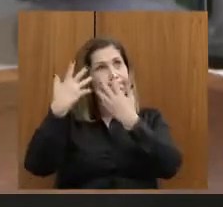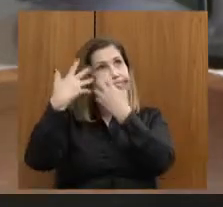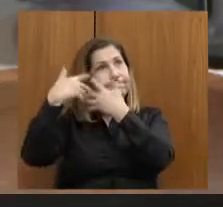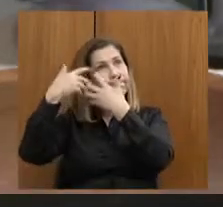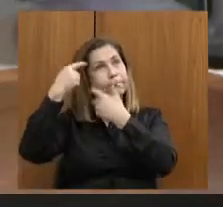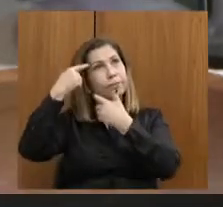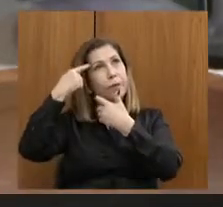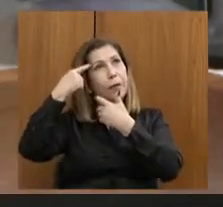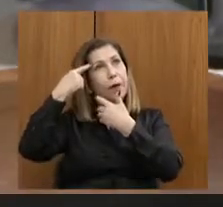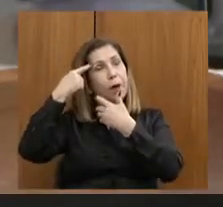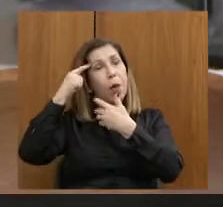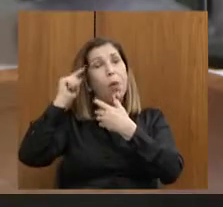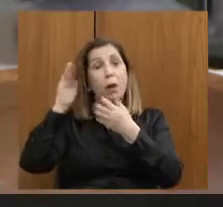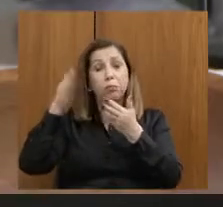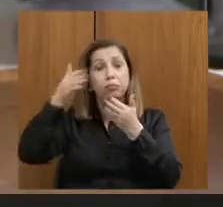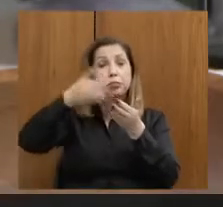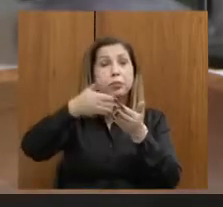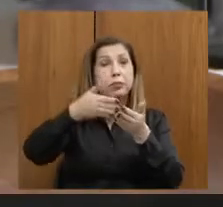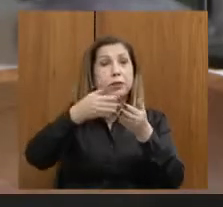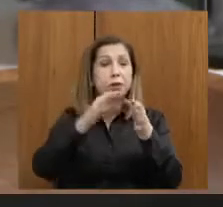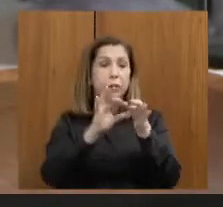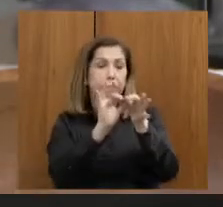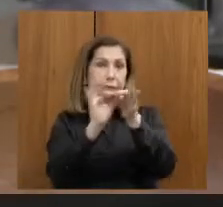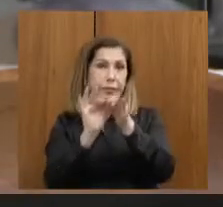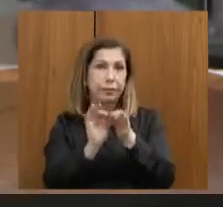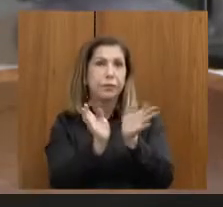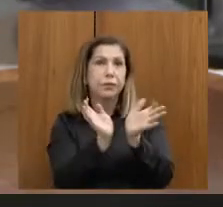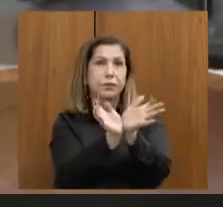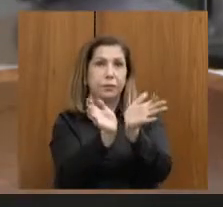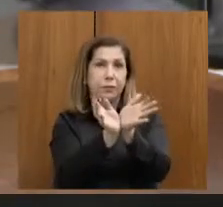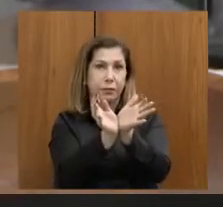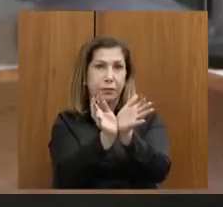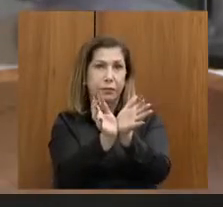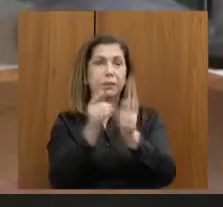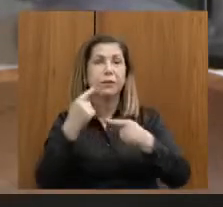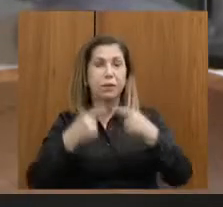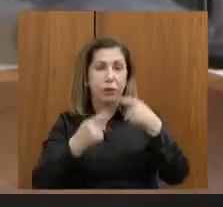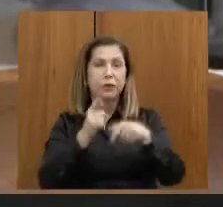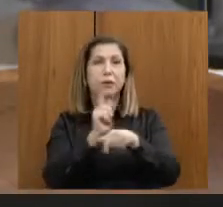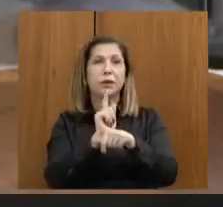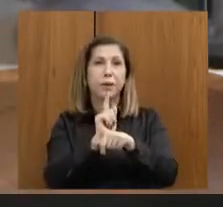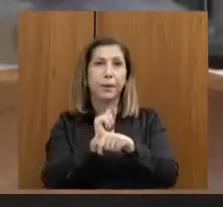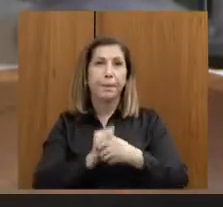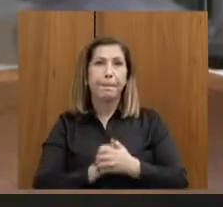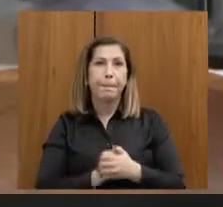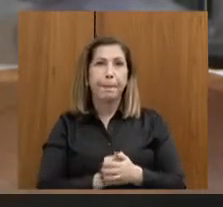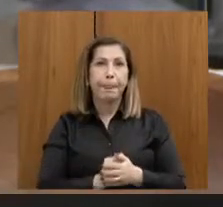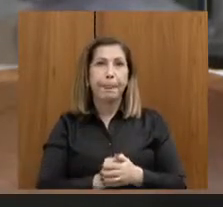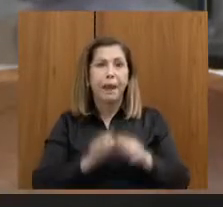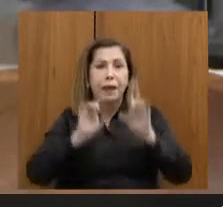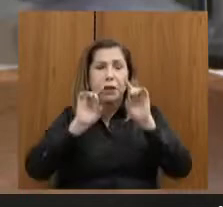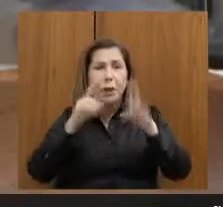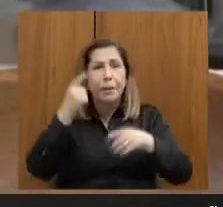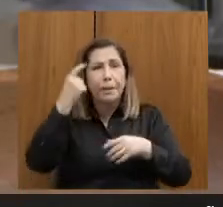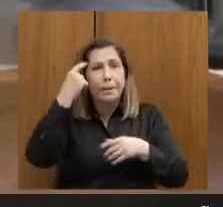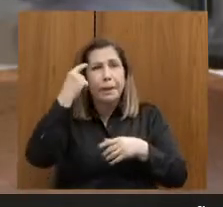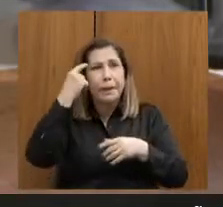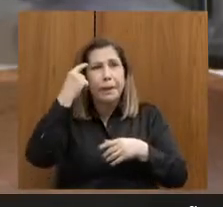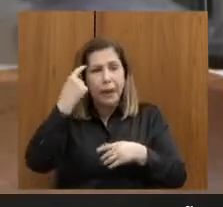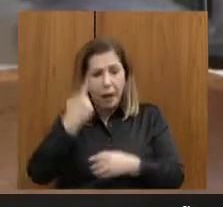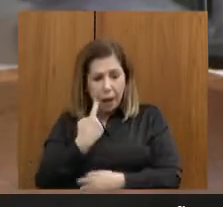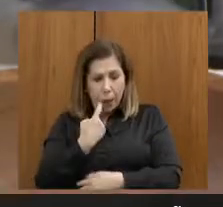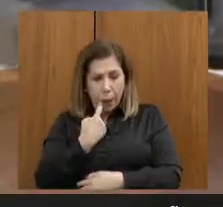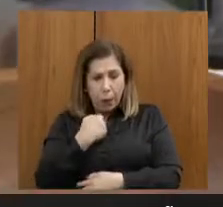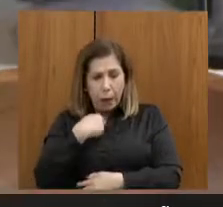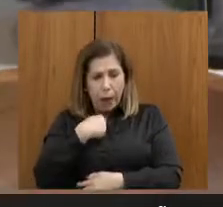porque esse é o nosso modo de gestar nossa política e a gente não pensa política só para